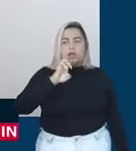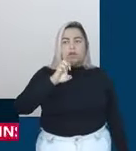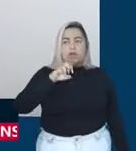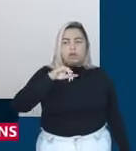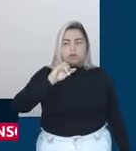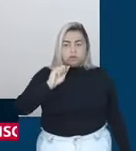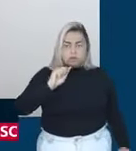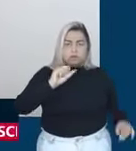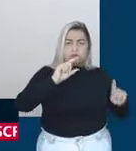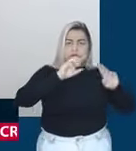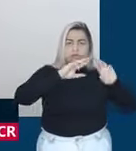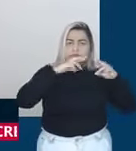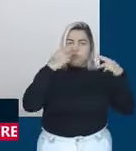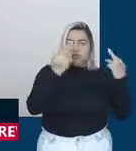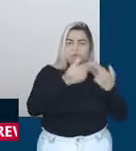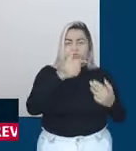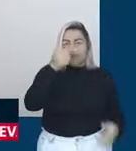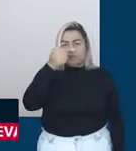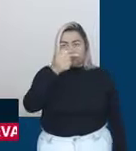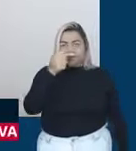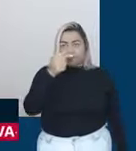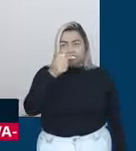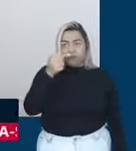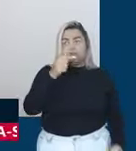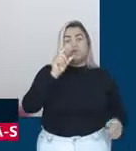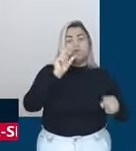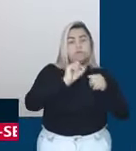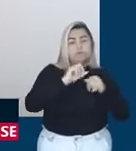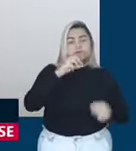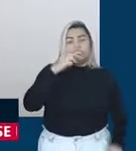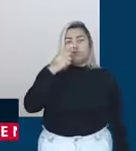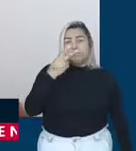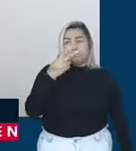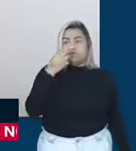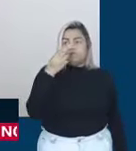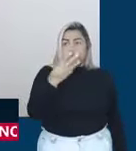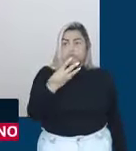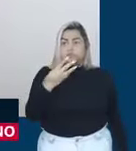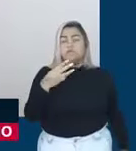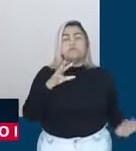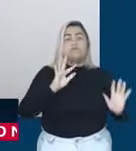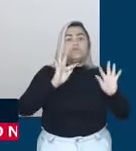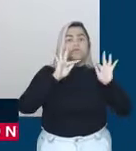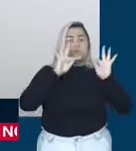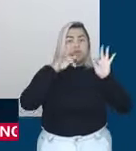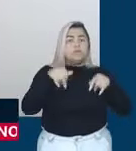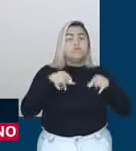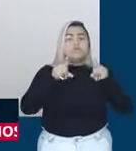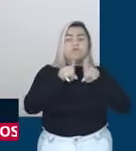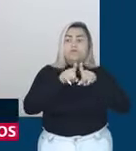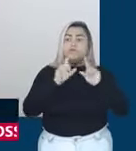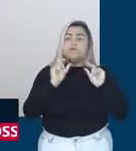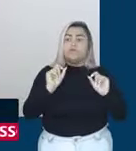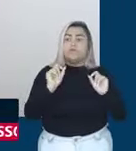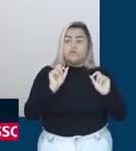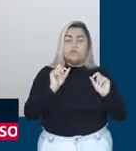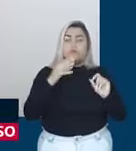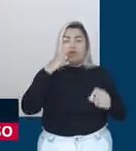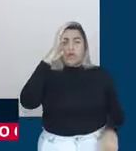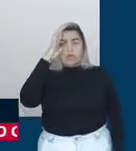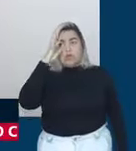reuniões deliberativas foram 7, eu realizo 2, 3 audiências públicas por semana, e deliberativa é na quarta,